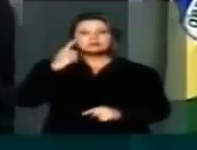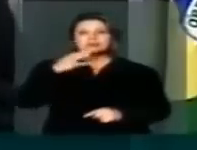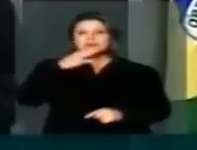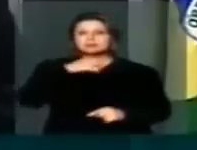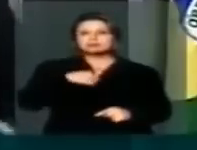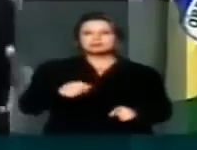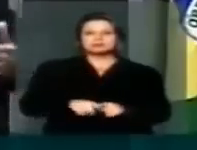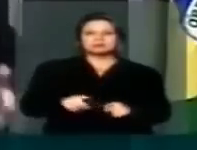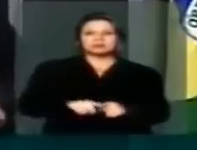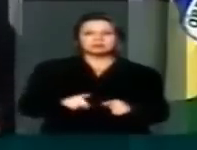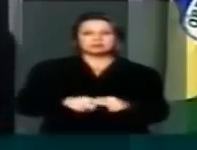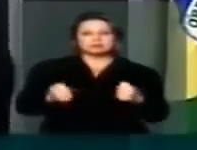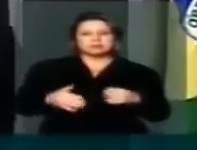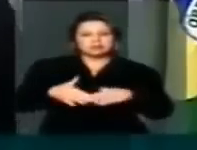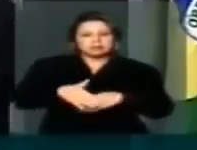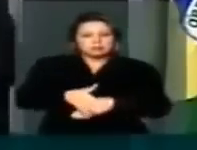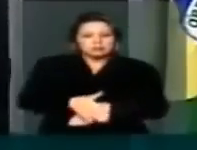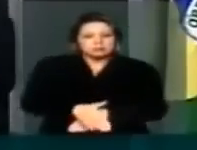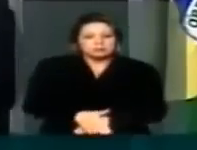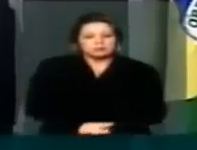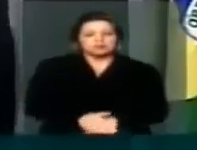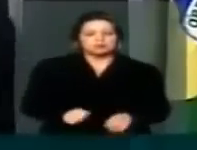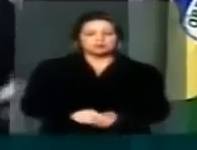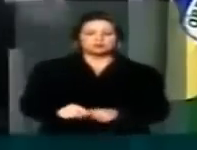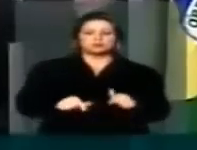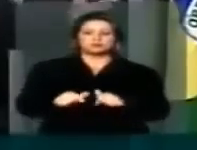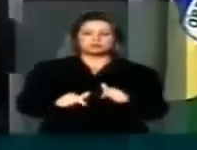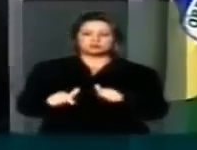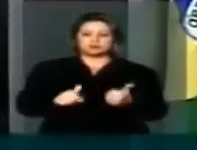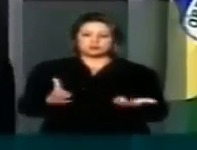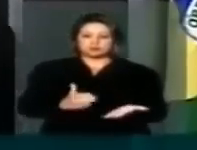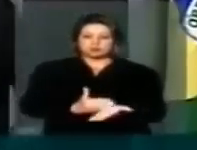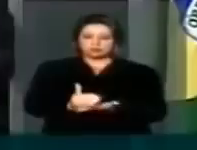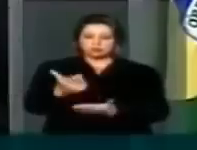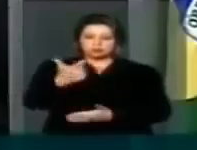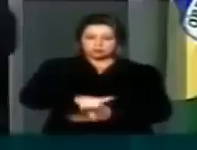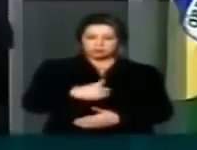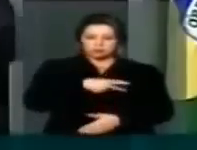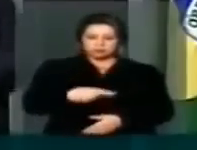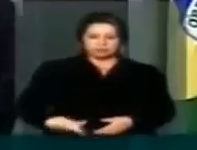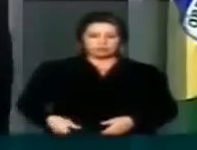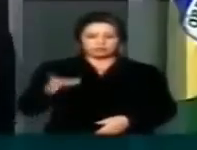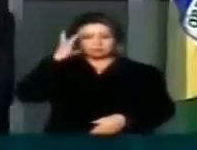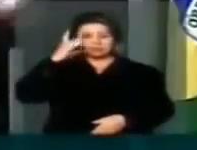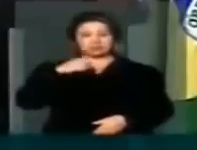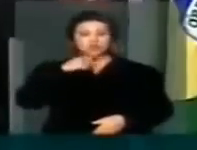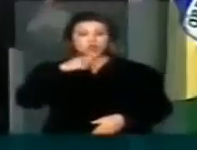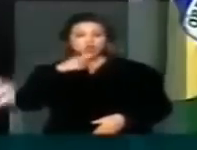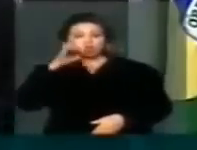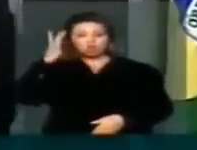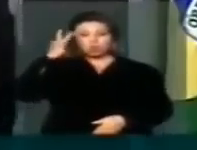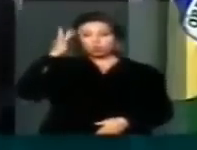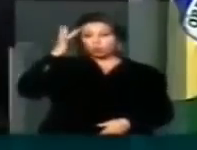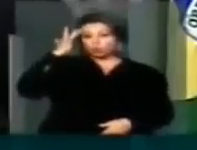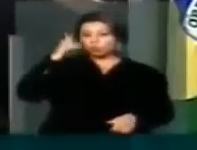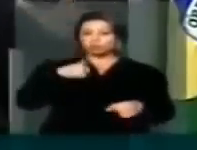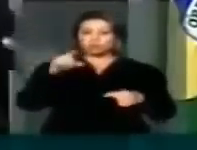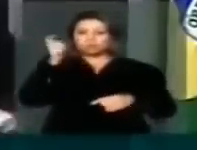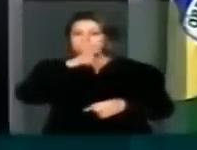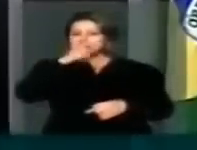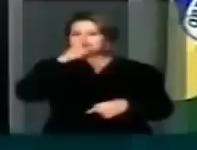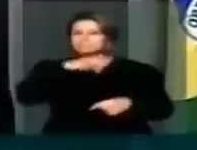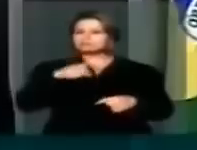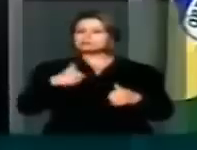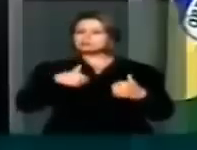presunção e tenha um pouco de humildade diante do cargo que ela acabou de ser reeleita, cheia de dúvidas, cheia de mentiras, mas